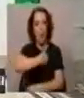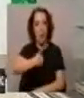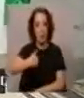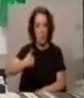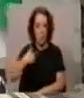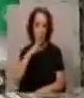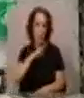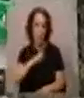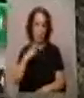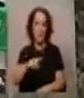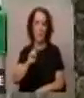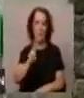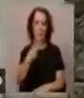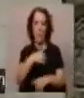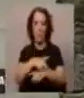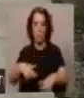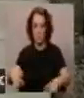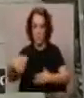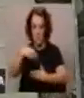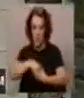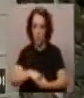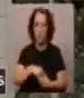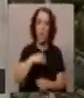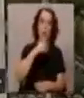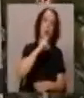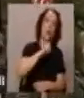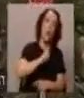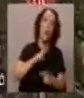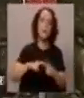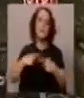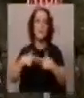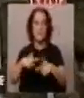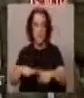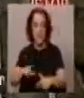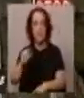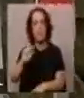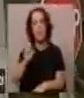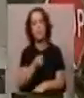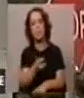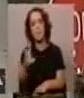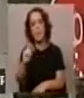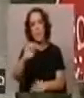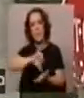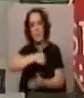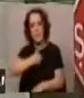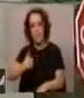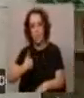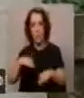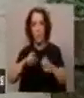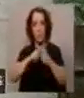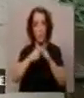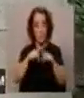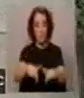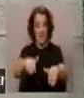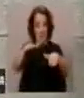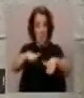hospitais, Guarda e Ceia, e também 13 centros de saúde, é que a urgência do Hospital da Guarda está sem nenhum enfermeiro, há uma adesão